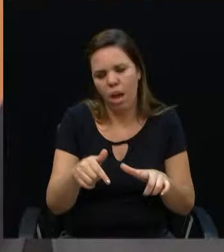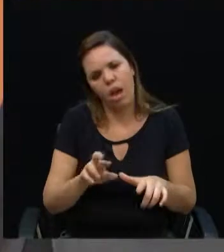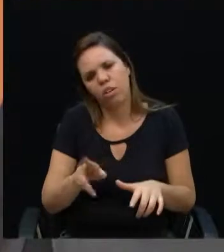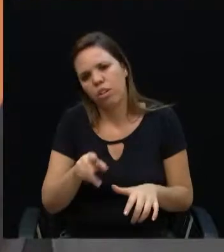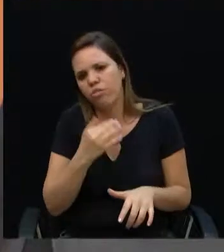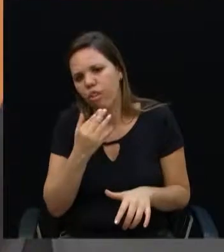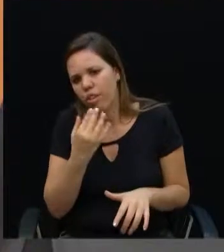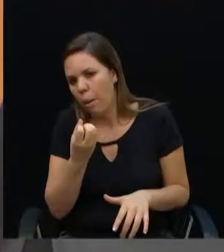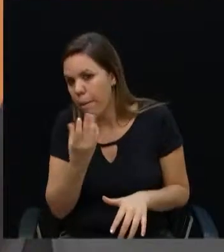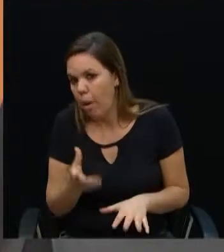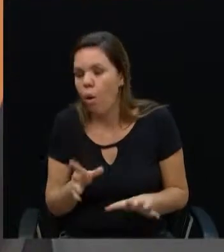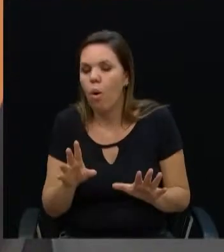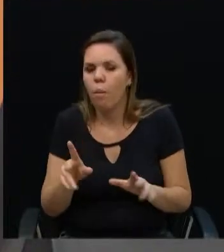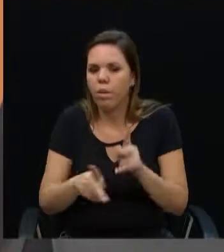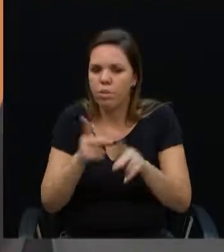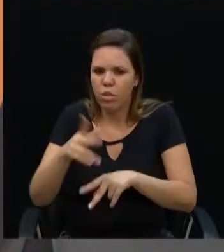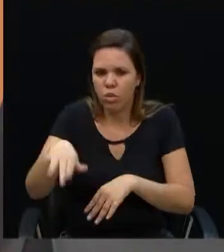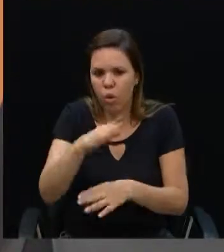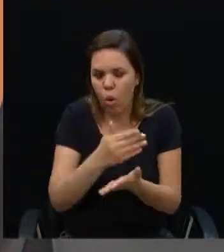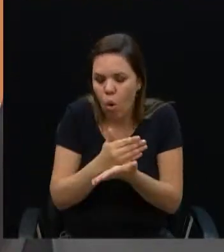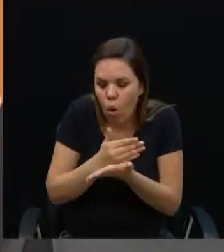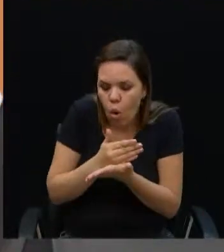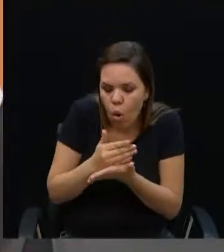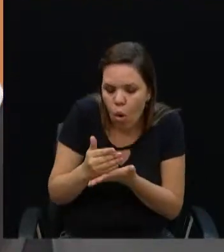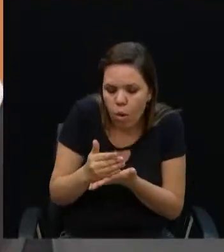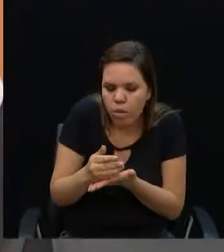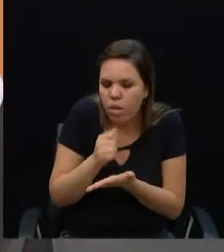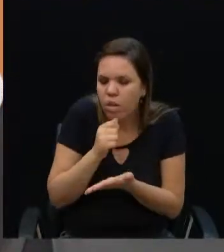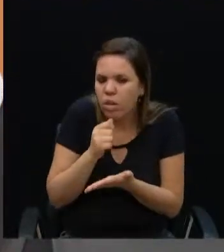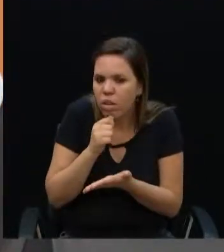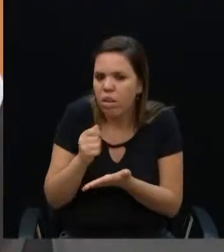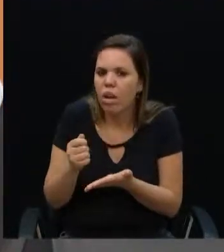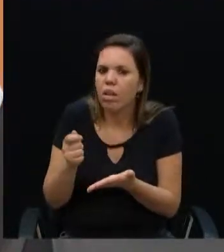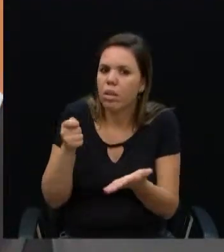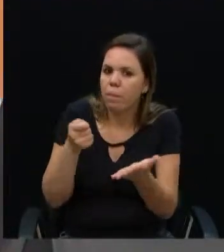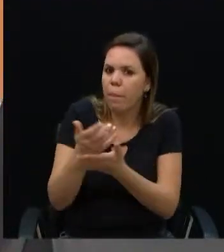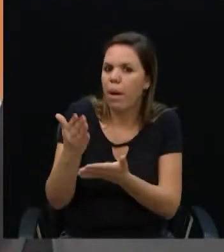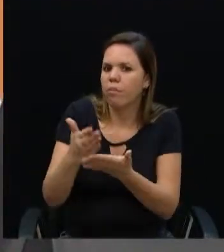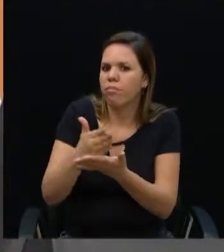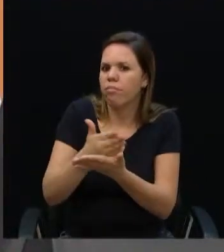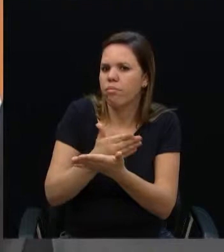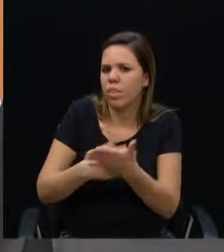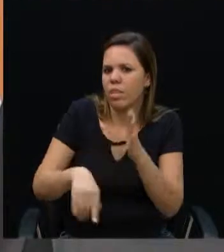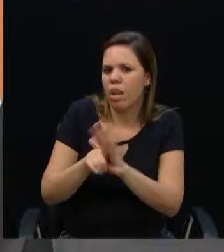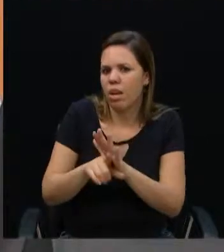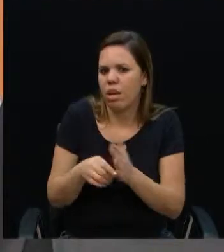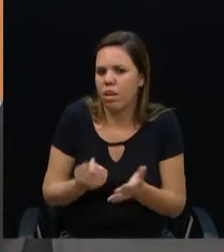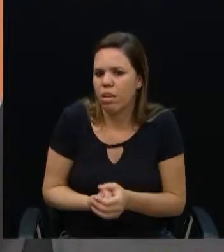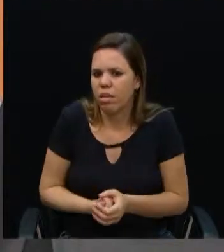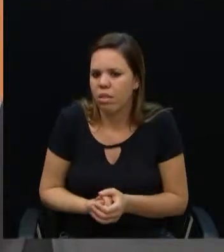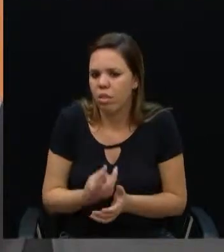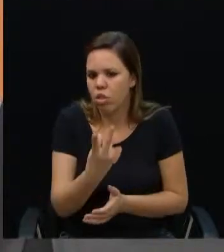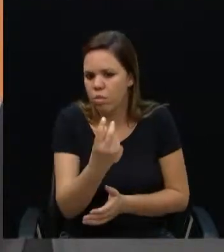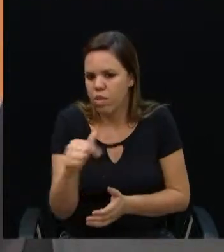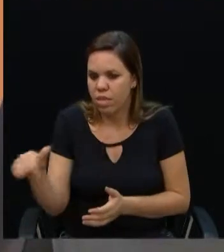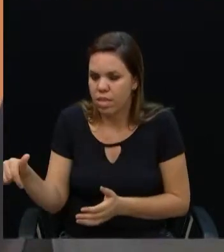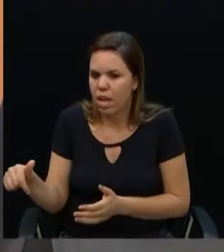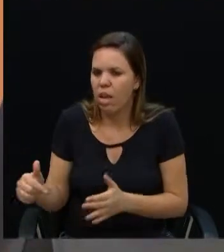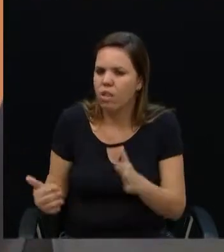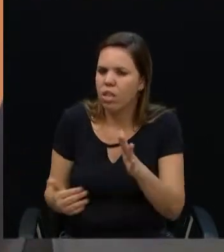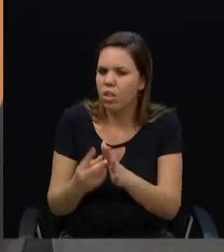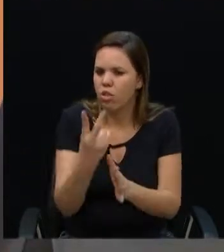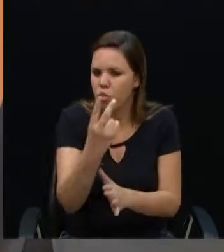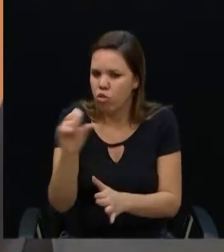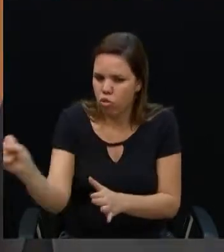população se tivéssemos, então, iniciado ou consignado uma lei de puxadinho em 2016 e 2017, para depois em